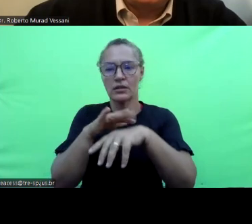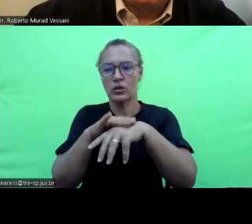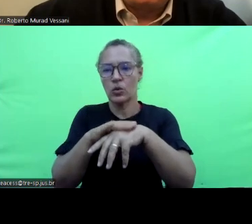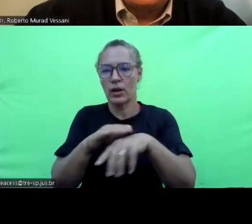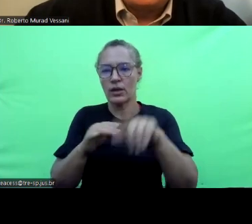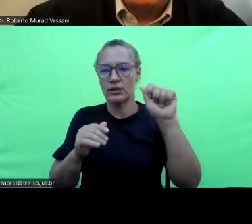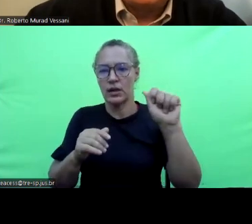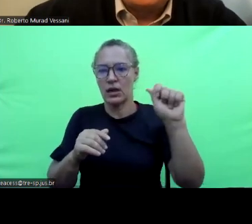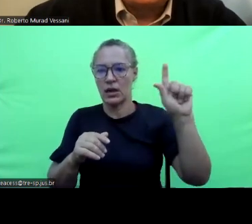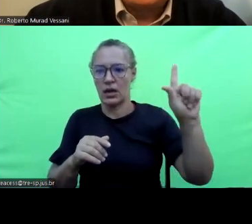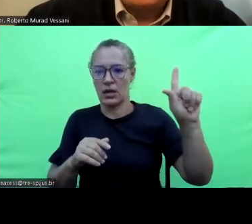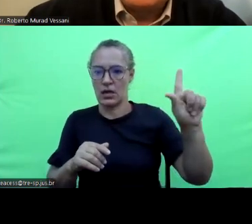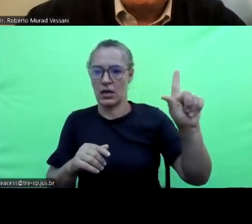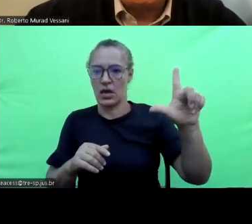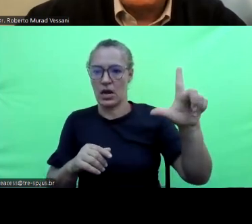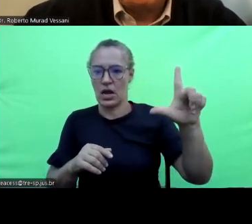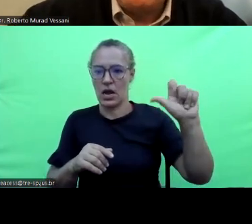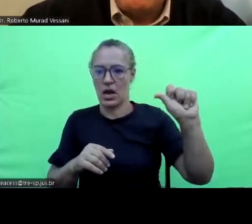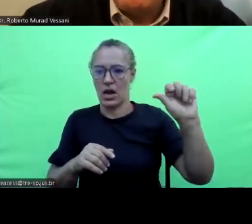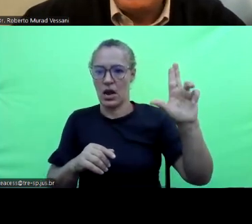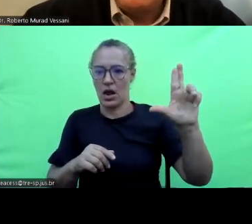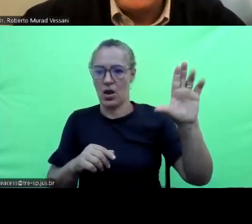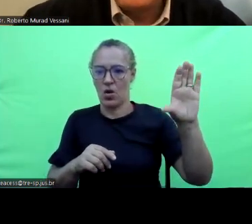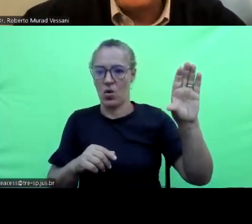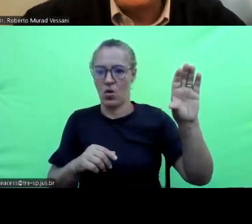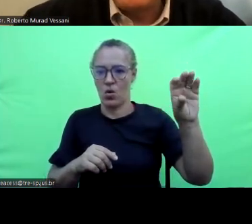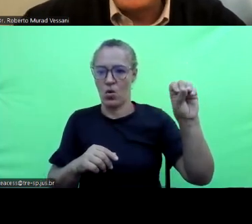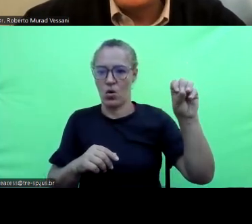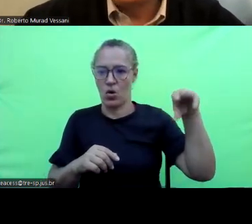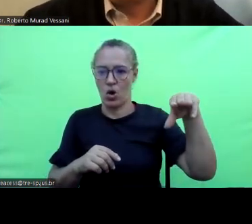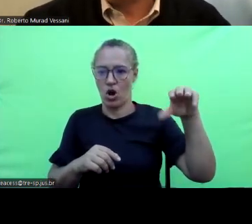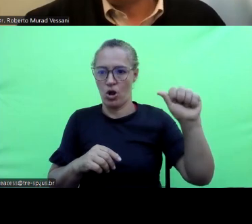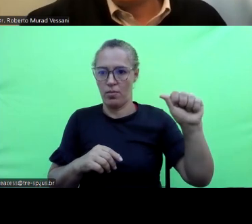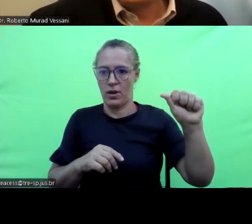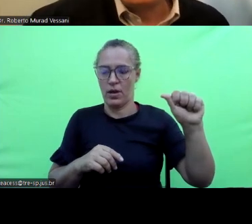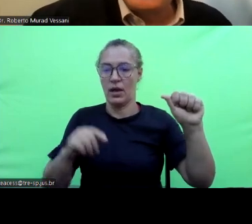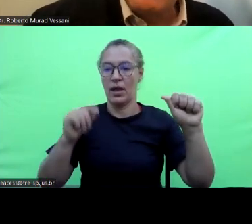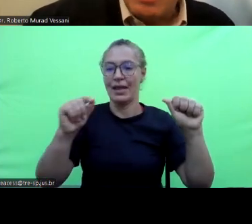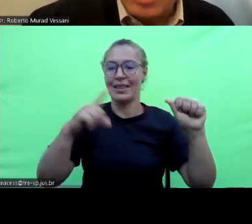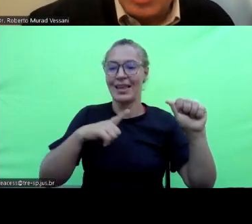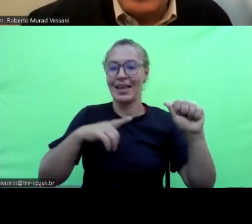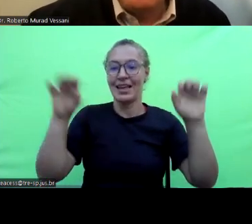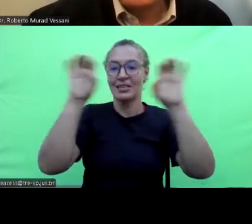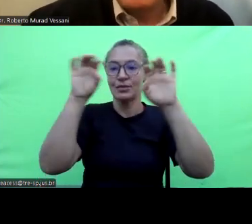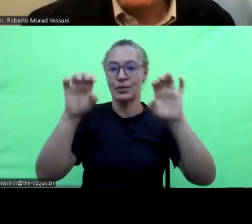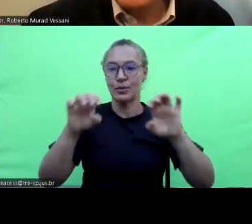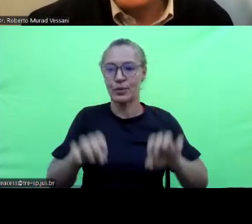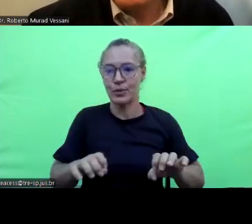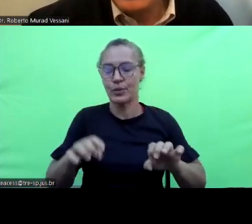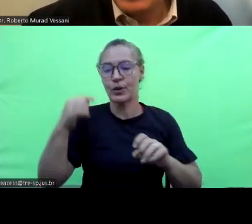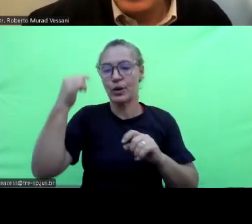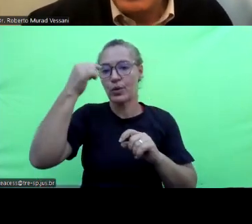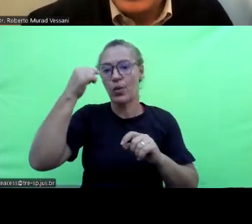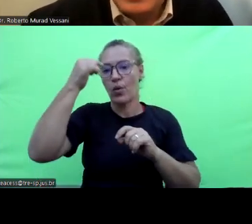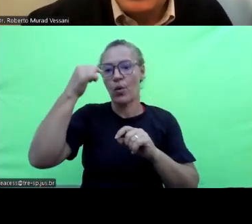Então, o glaucoma é uma doença que envolve uma estrutura na parte de trás do olho que é o nervo óptico. E eu vou mostrar para vocês